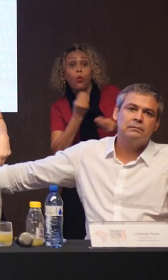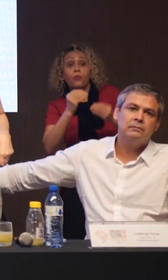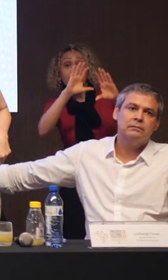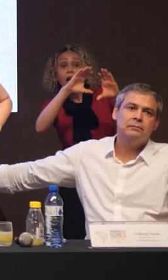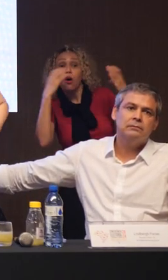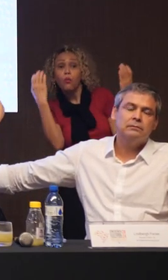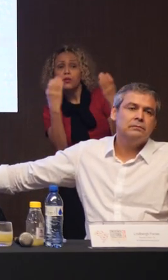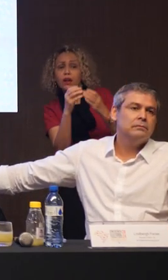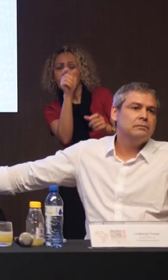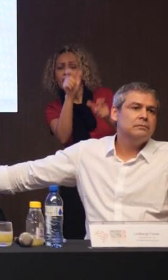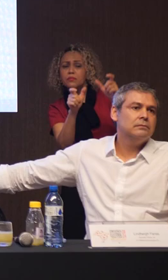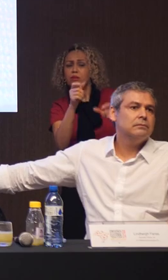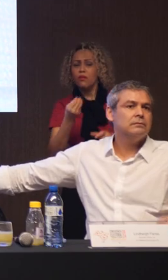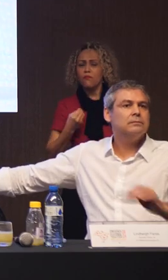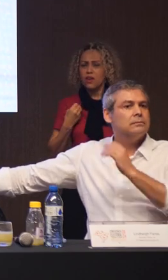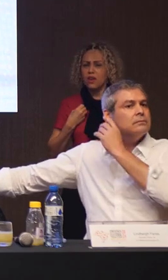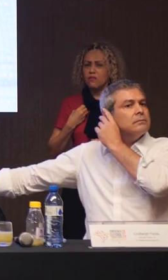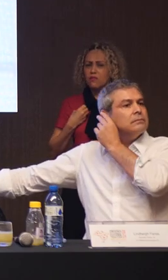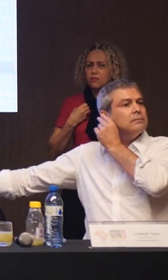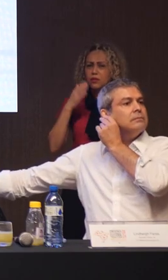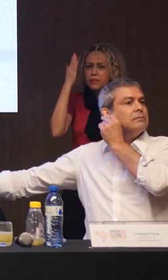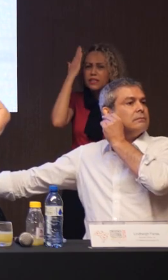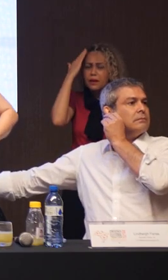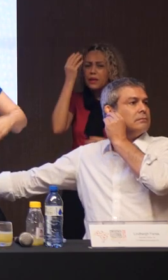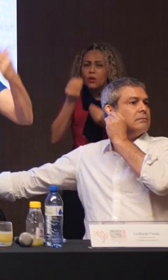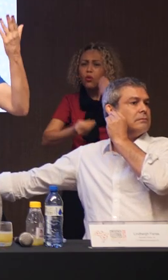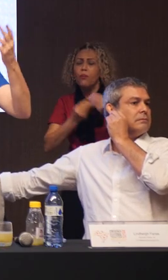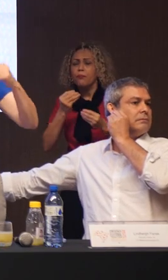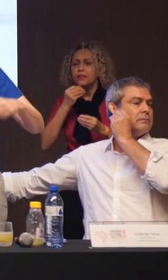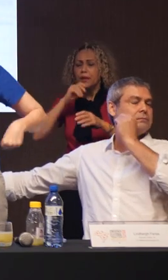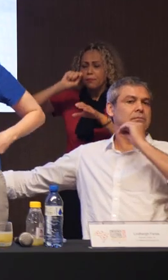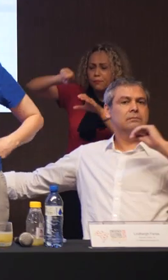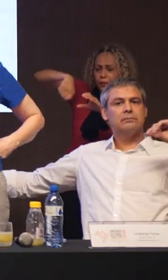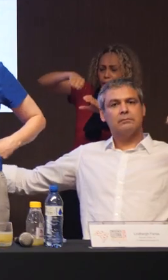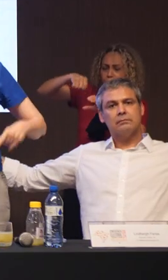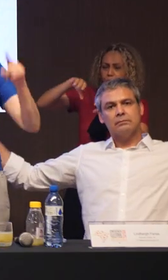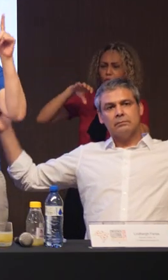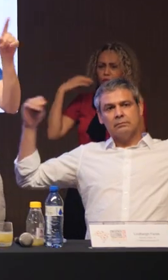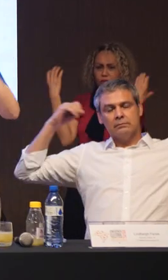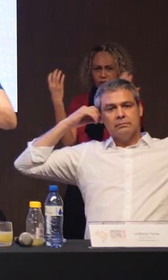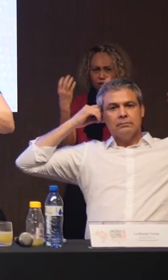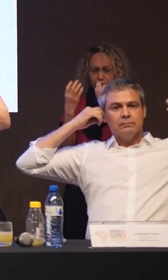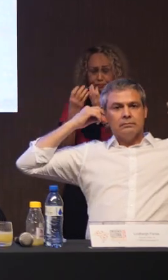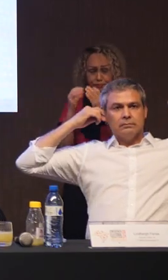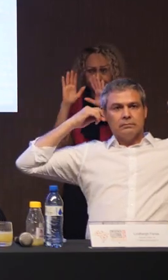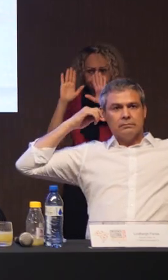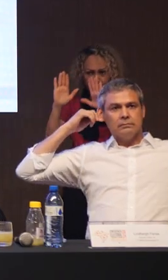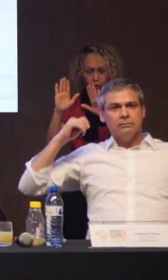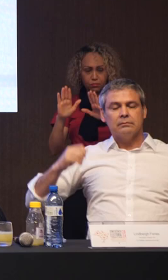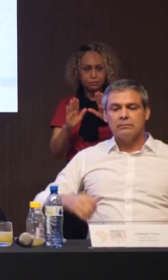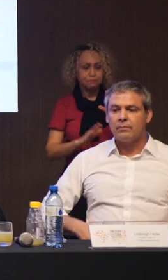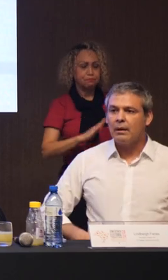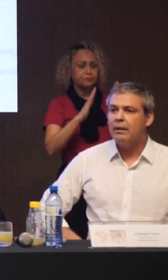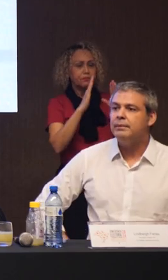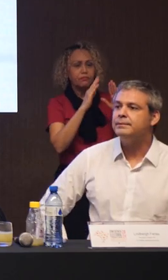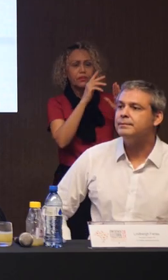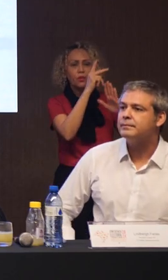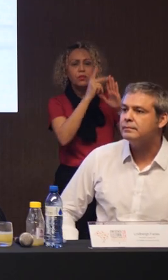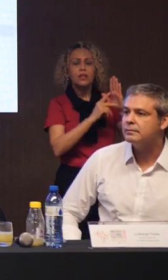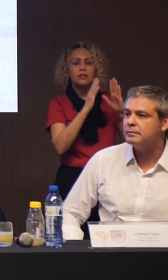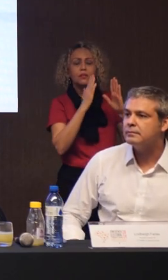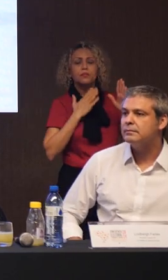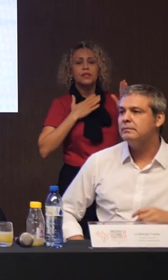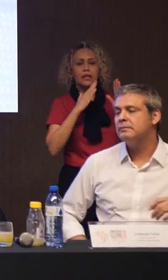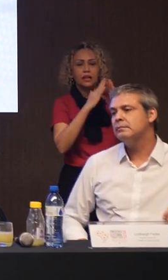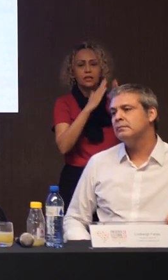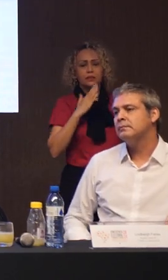comunitárias. Assim como nós estamos propondo cada vez mais o Minha Casa Minha Vida, mas não só. Os conjuntos habitacionais que já existem,